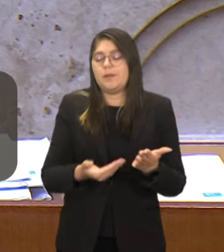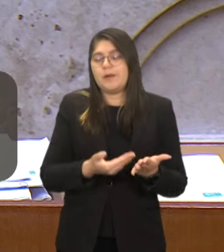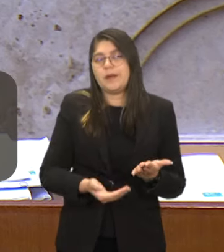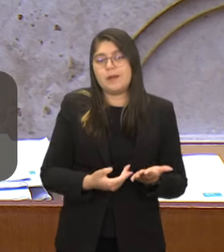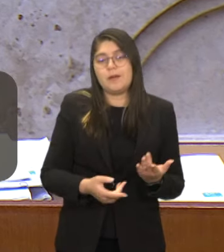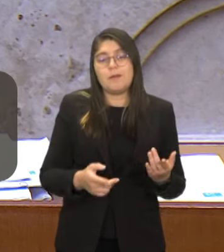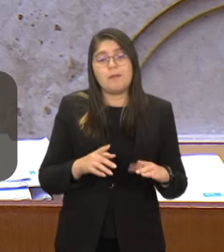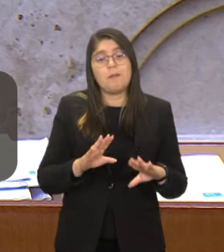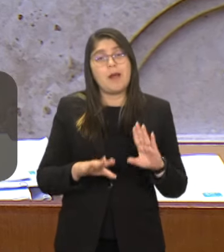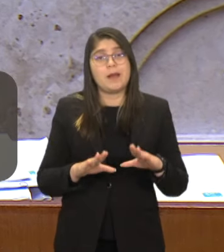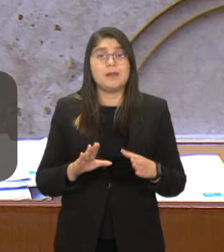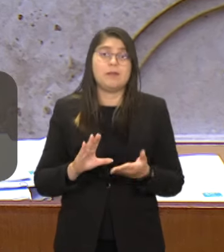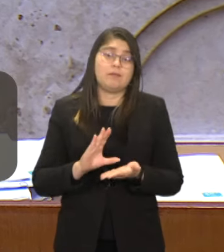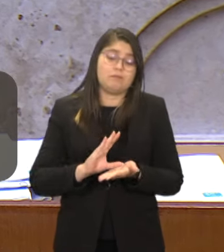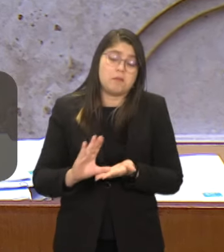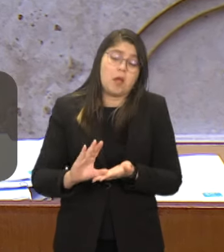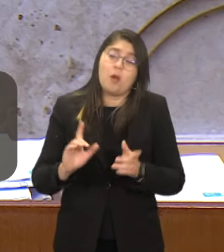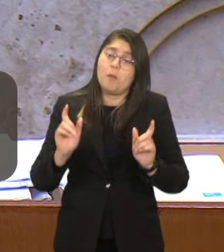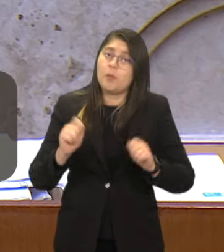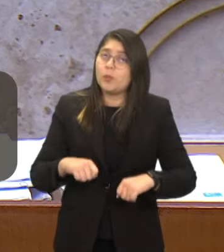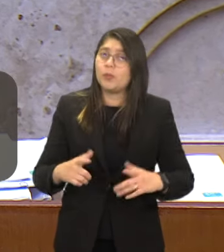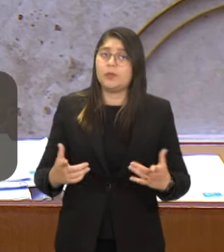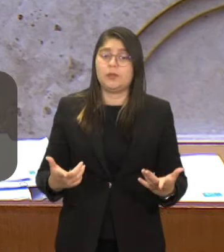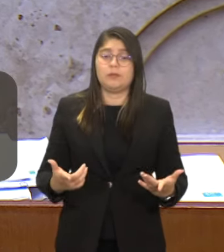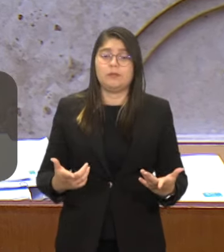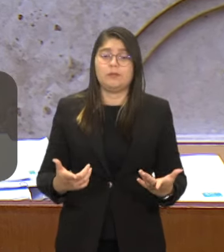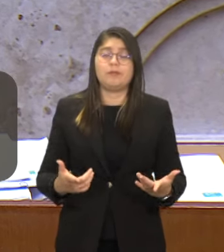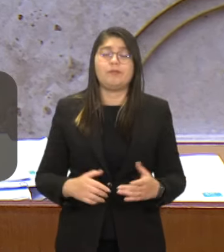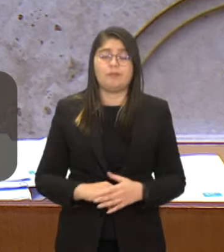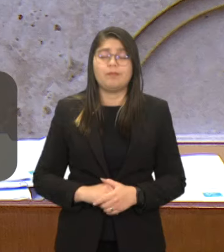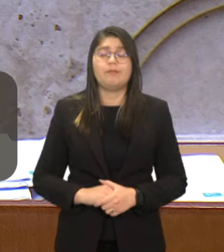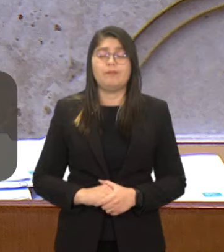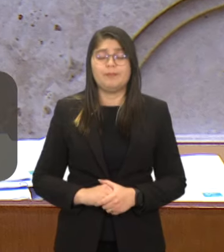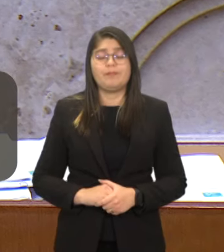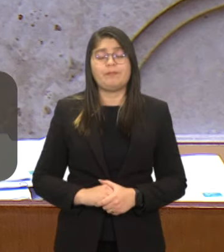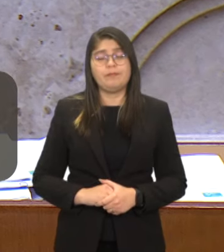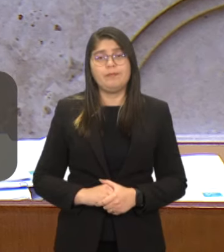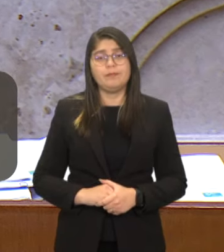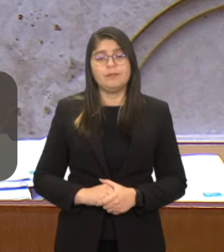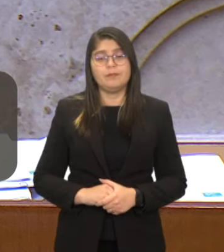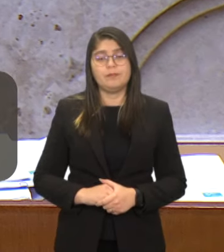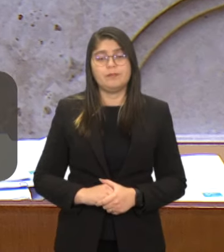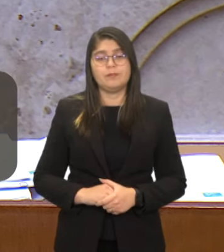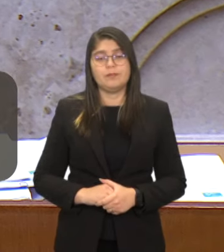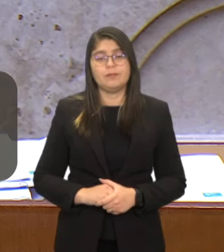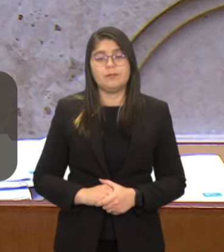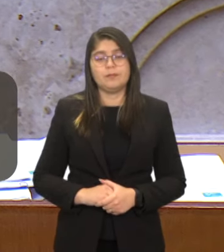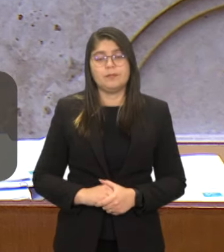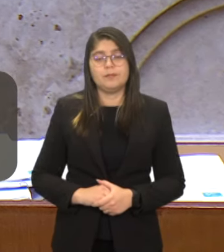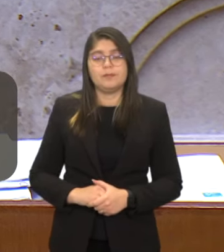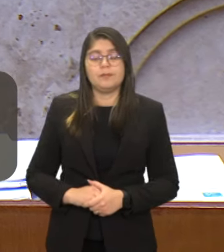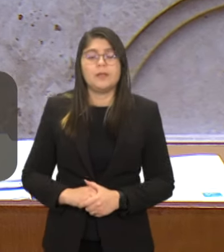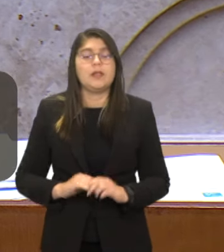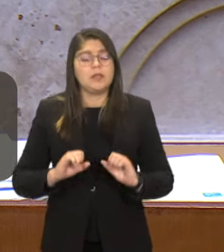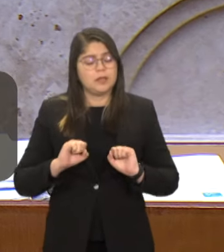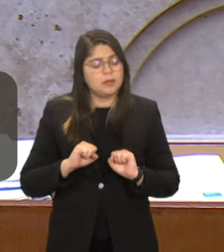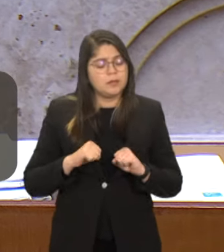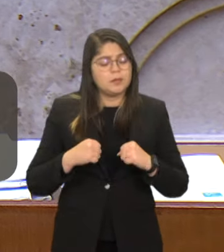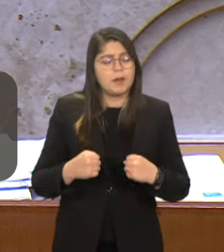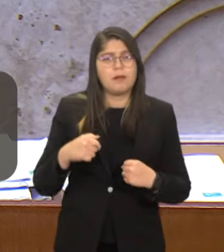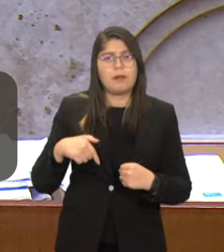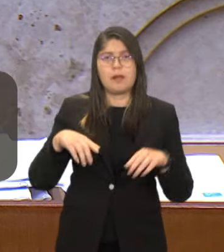muitas vezes a compensação possível, é o máximo que a gente pode fazer a essa altura. De modo que o empenho desse tribunal